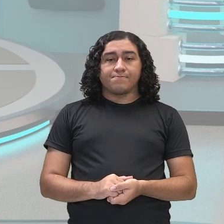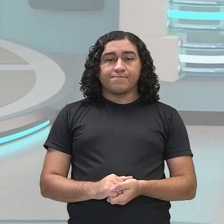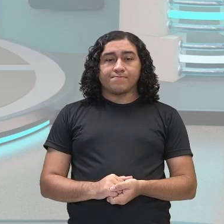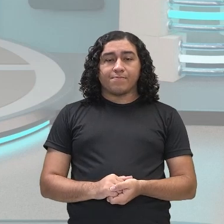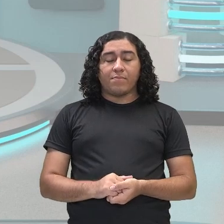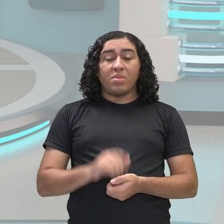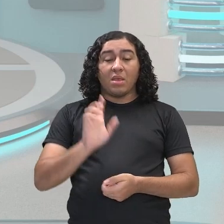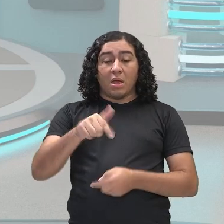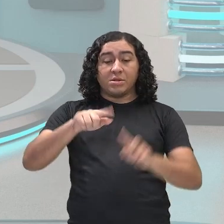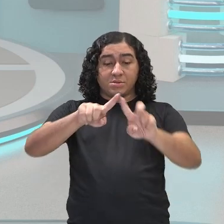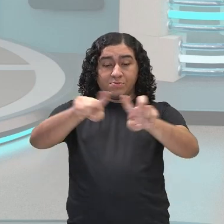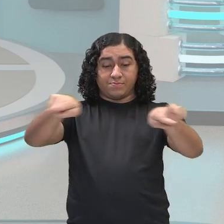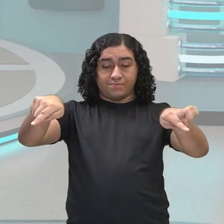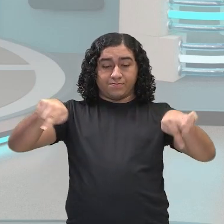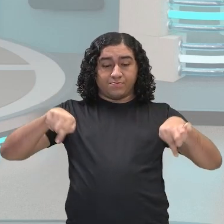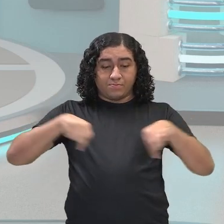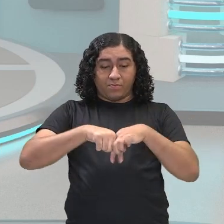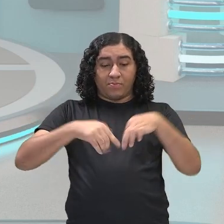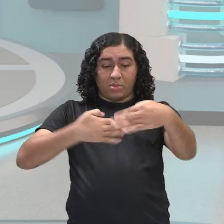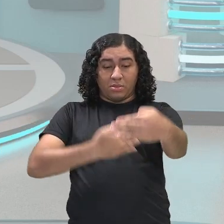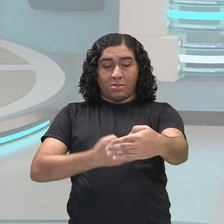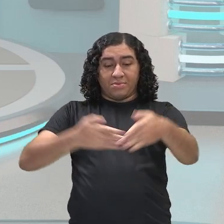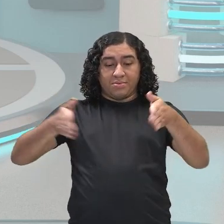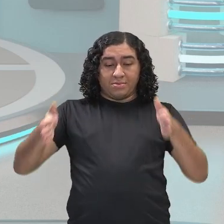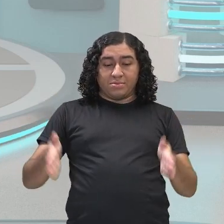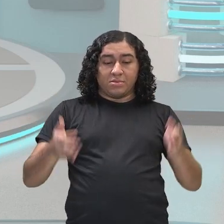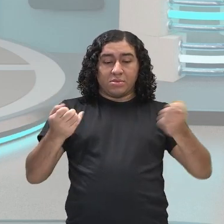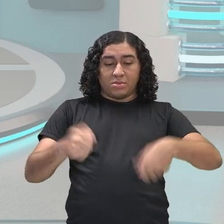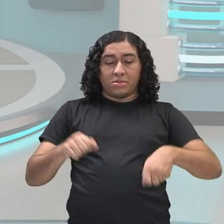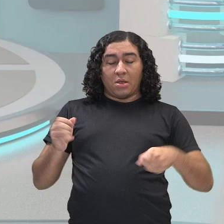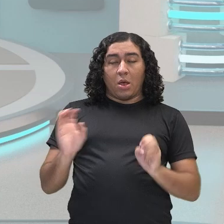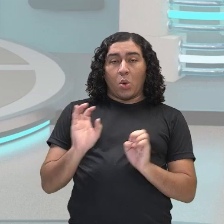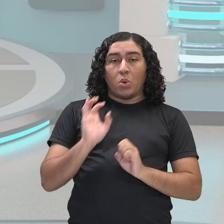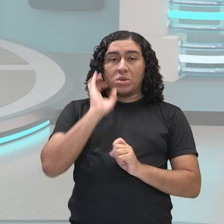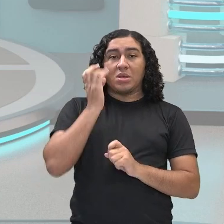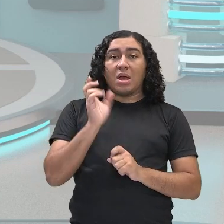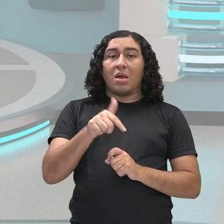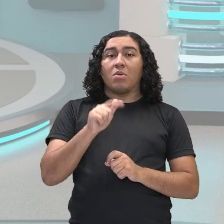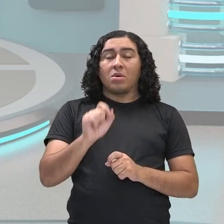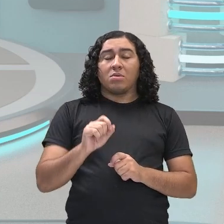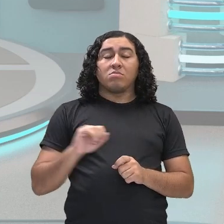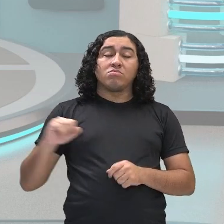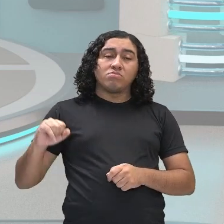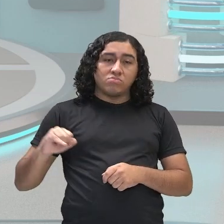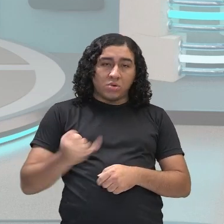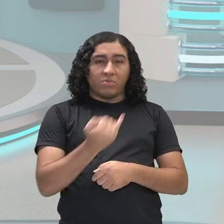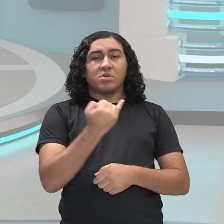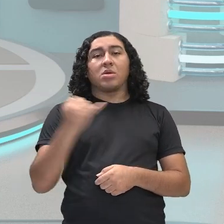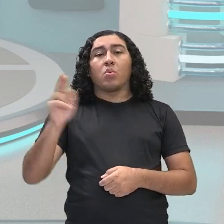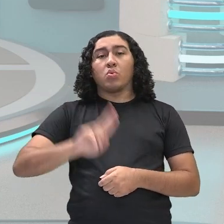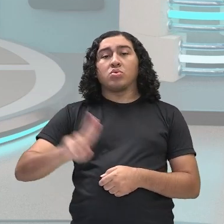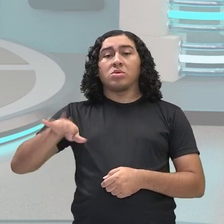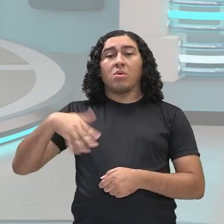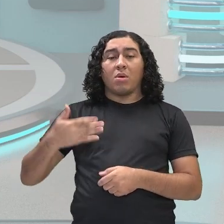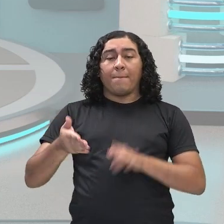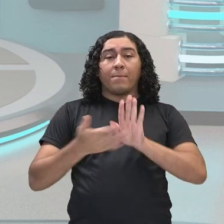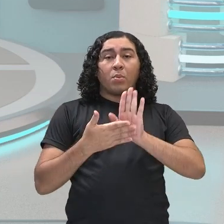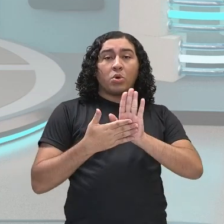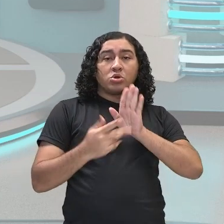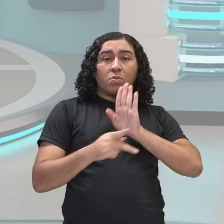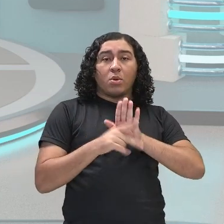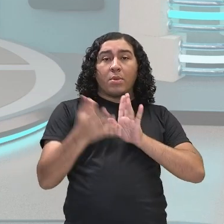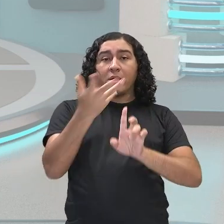caixa, que será esse suporte para a instalação, ela vai ser aproveitada a partir da proposta do